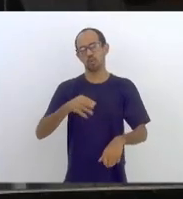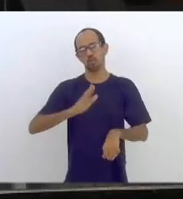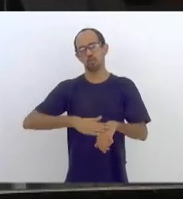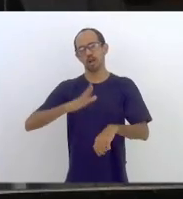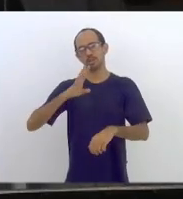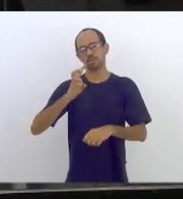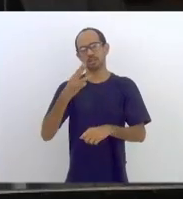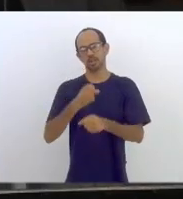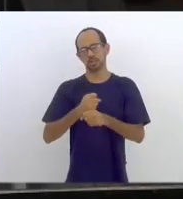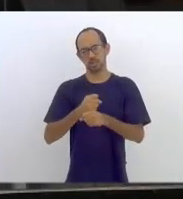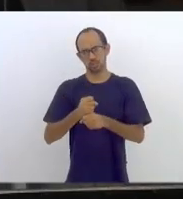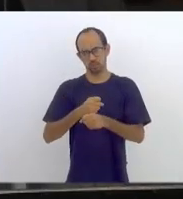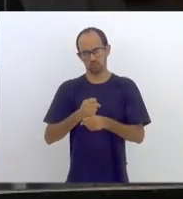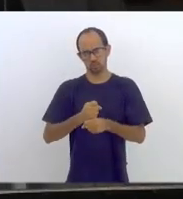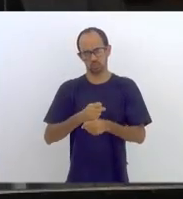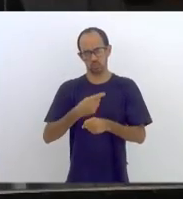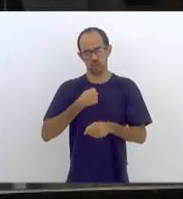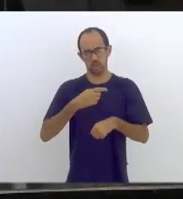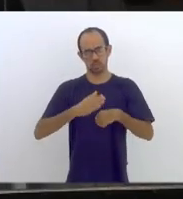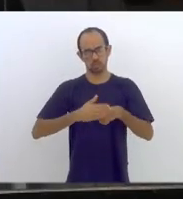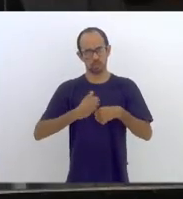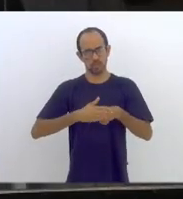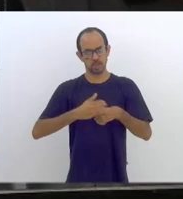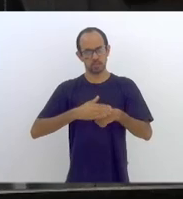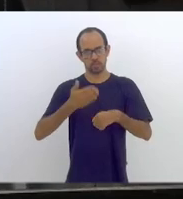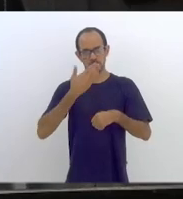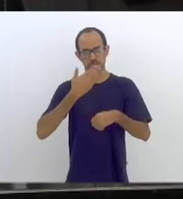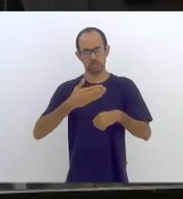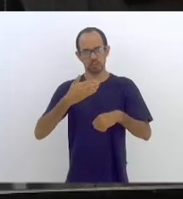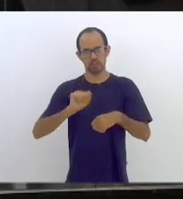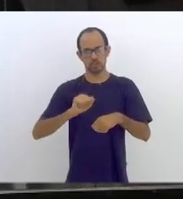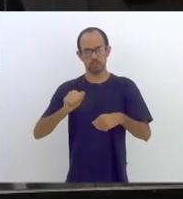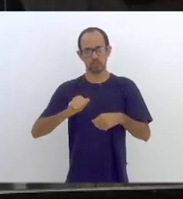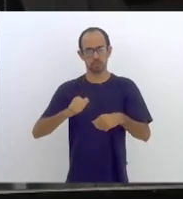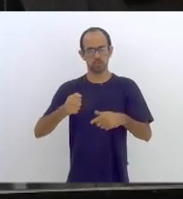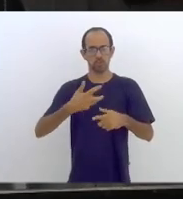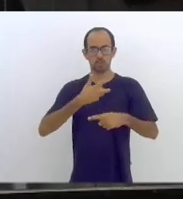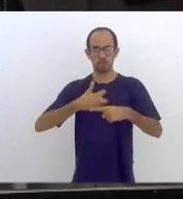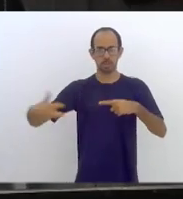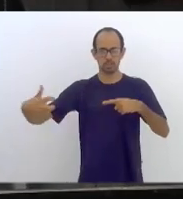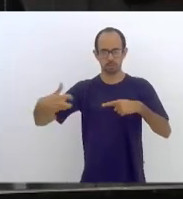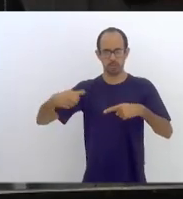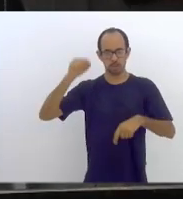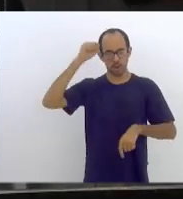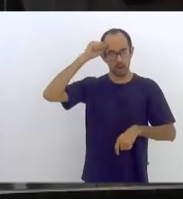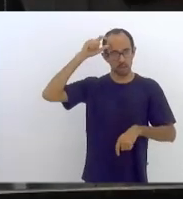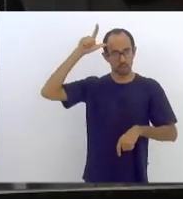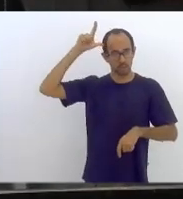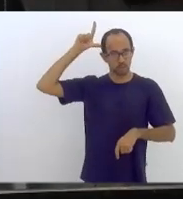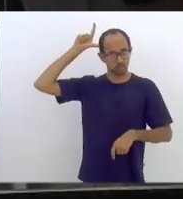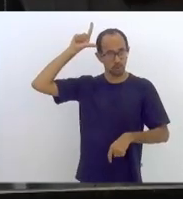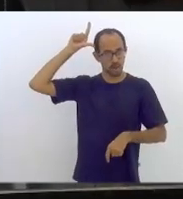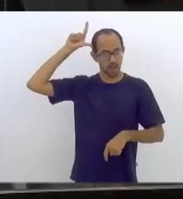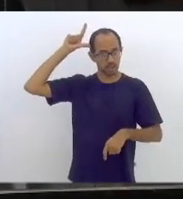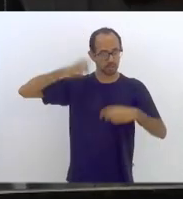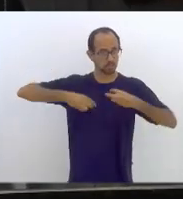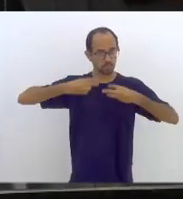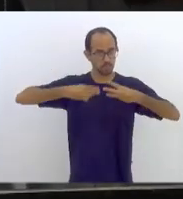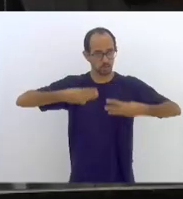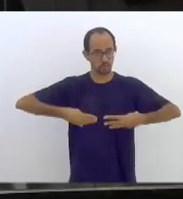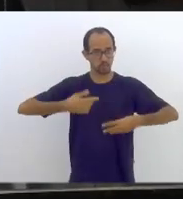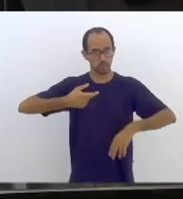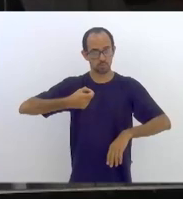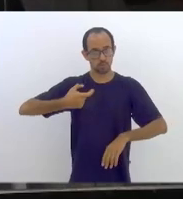eu inclusive foi o autor de um pedido de impeachment do Ministro Alexandre de Moraes em 2020 mas infelizmente